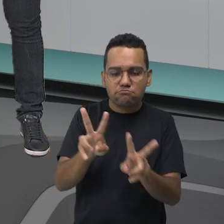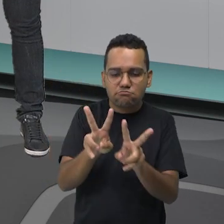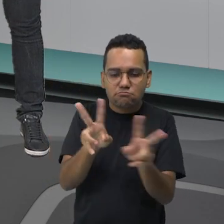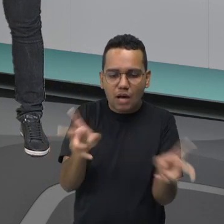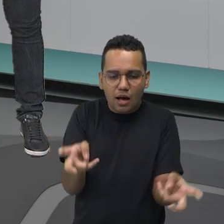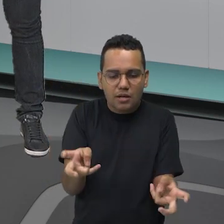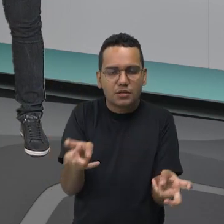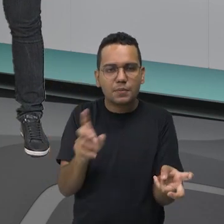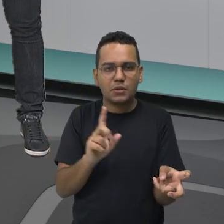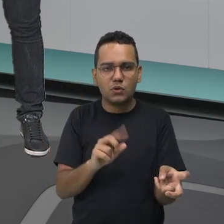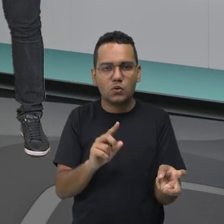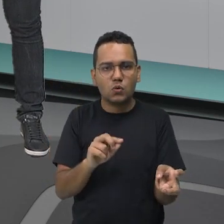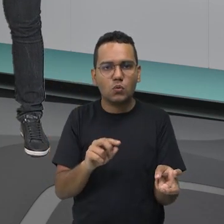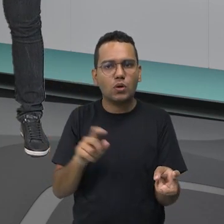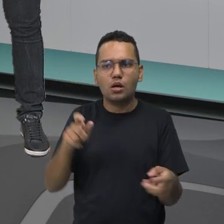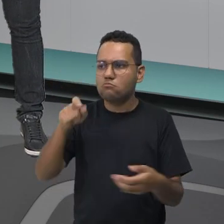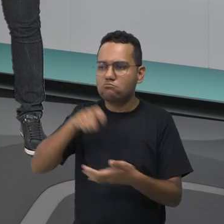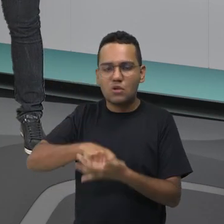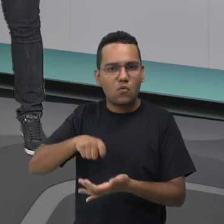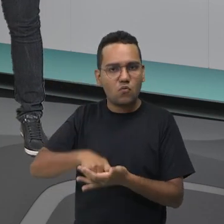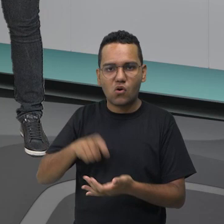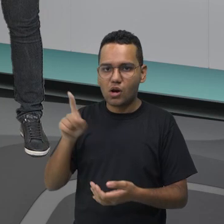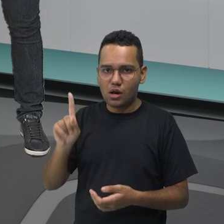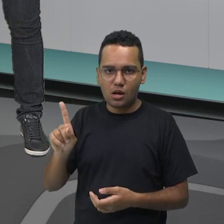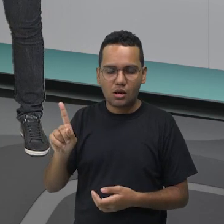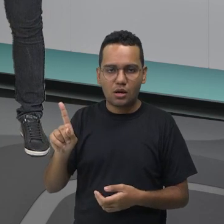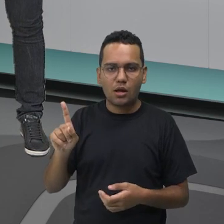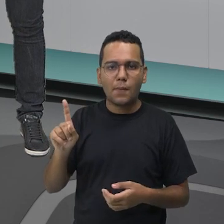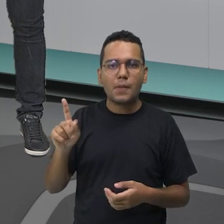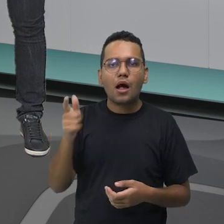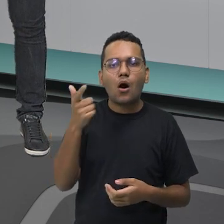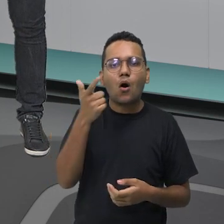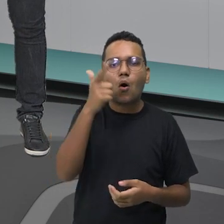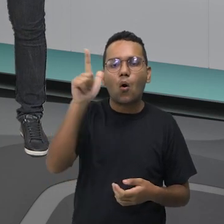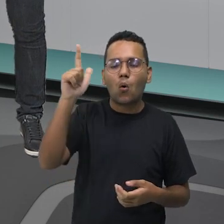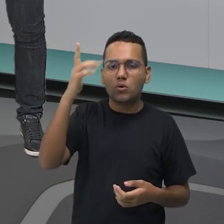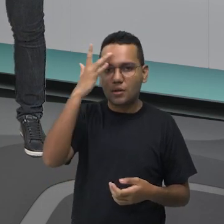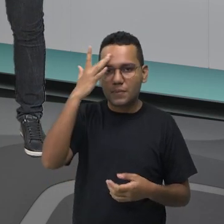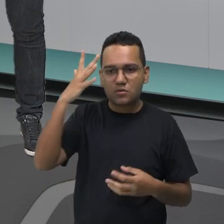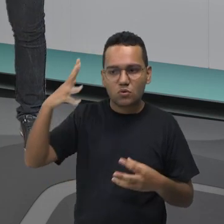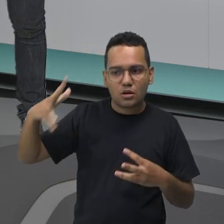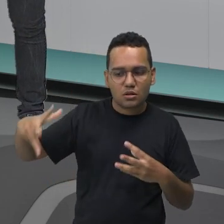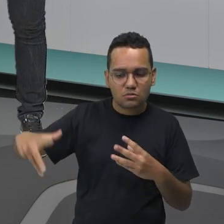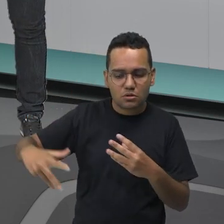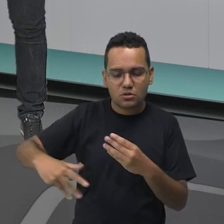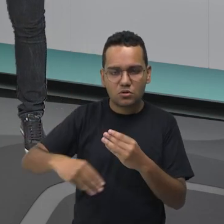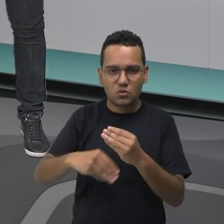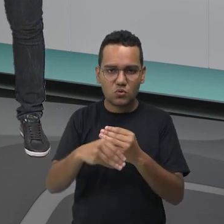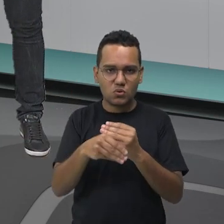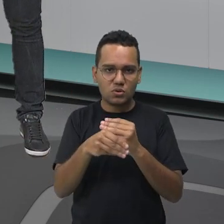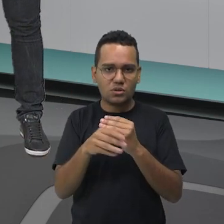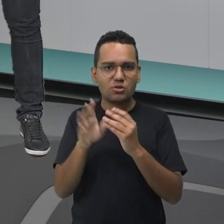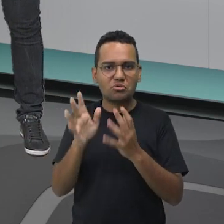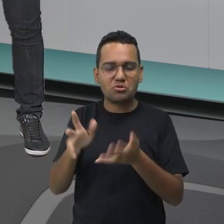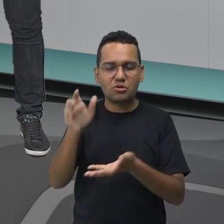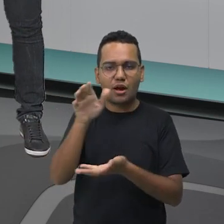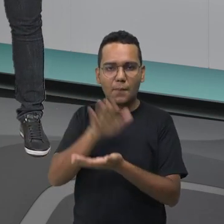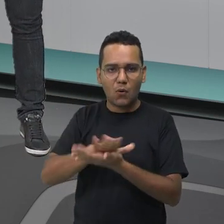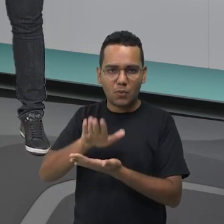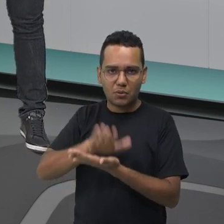são da pessoa que escreveu o resumo, mas da pessoa que escreveu o texto